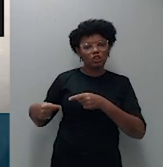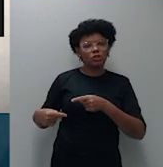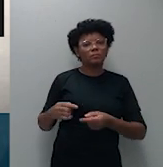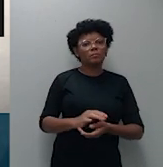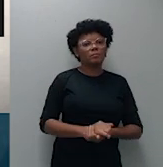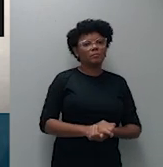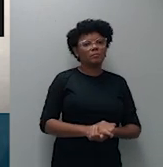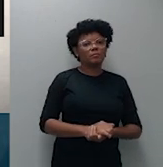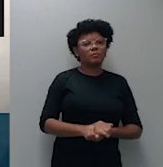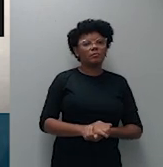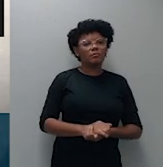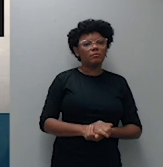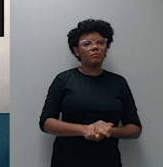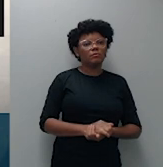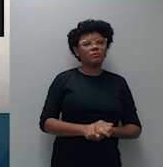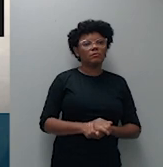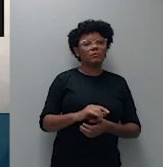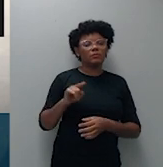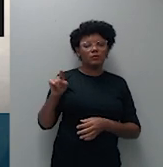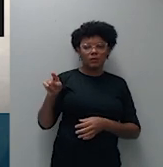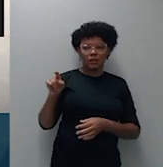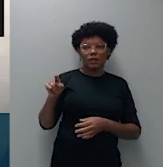eu eu